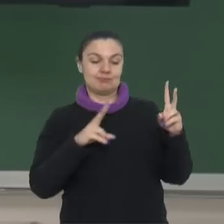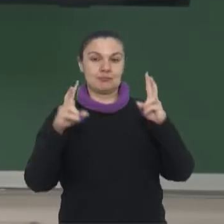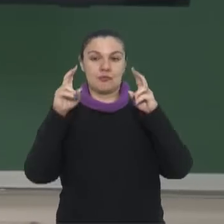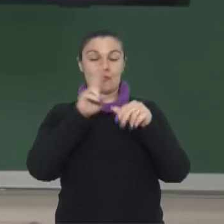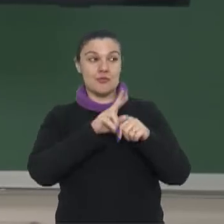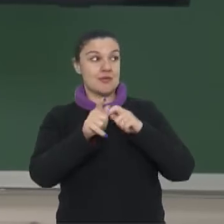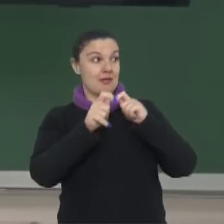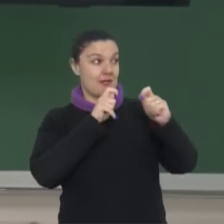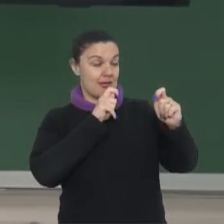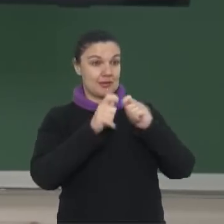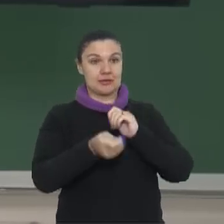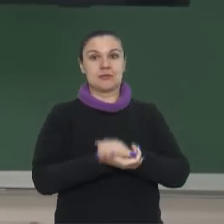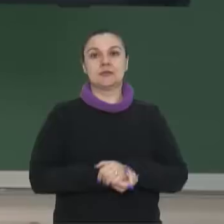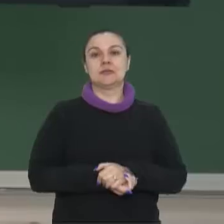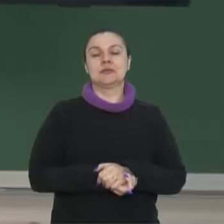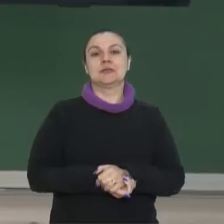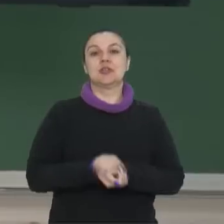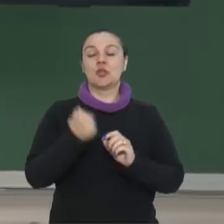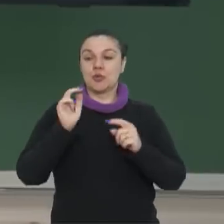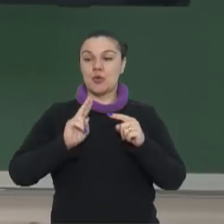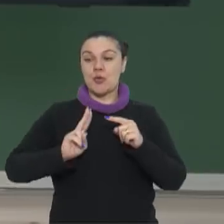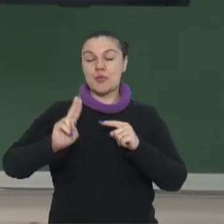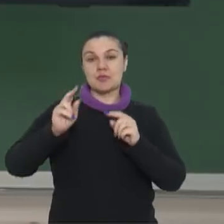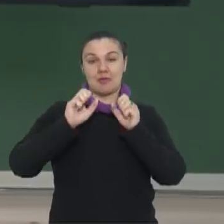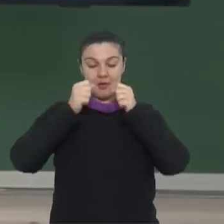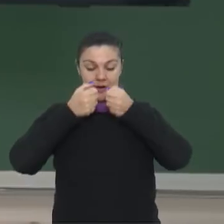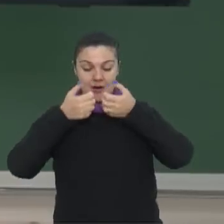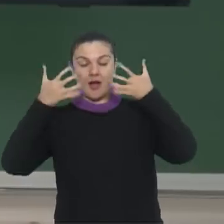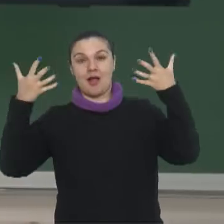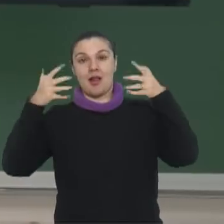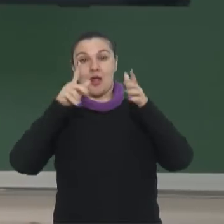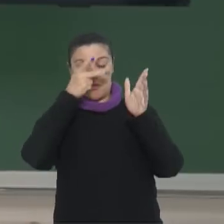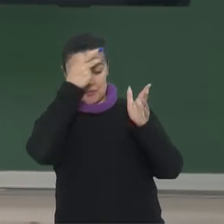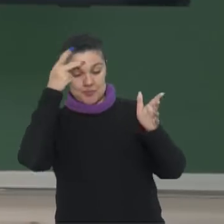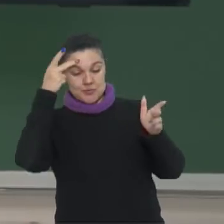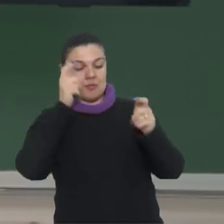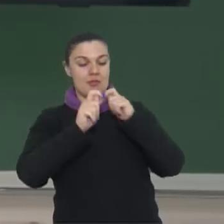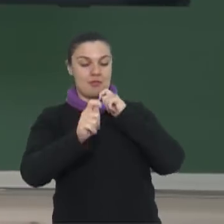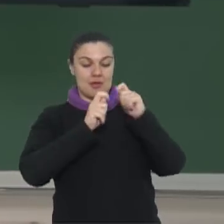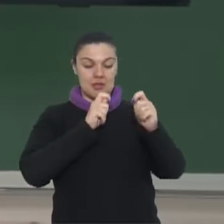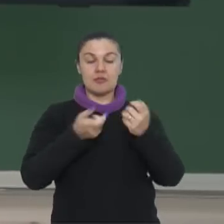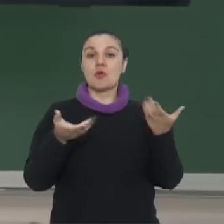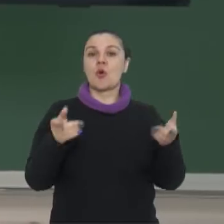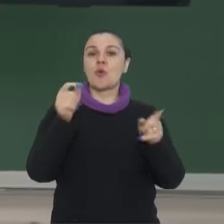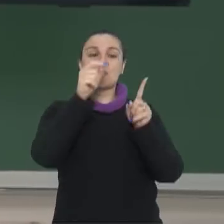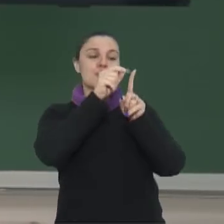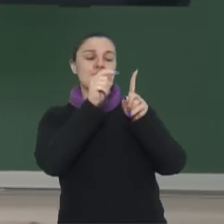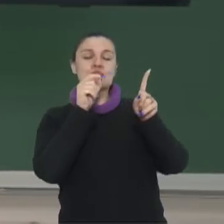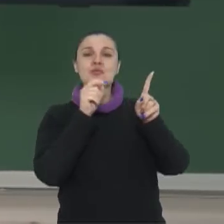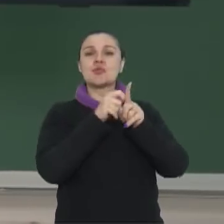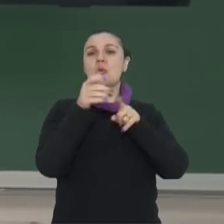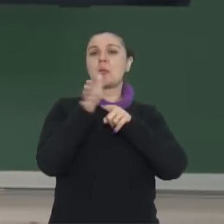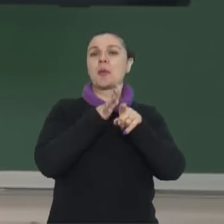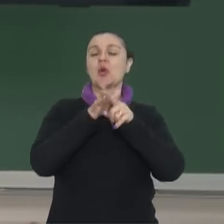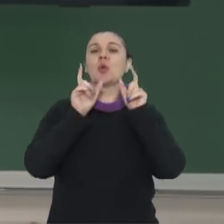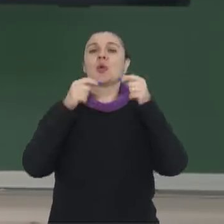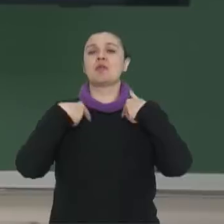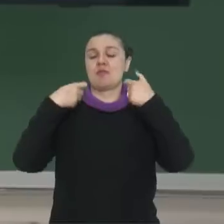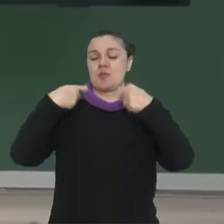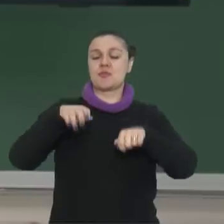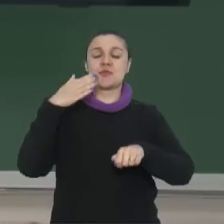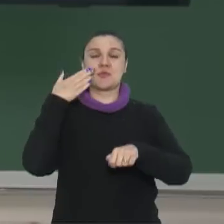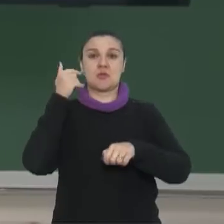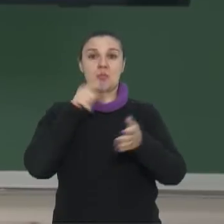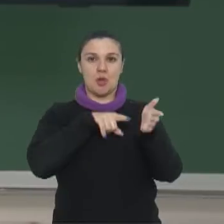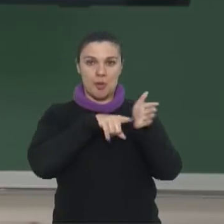a entrevista, né? Fazer uso aí para que fique claro para o entrevistador que tipo de pergunta eu estou fazendo, o que eu quero saber, né?